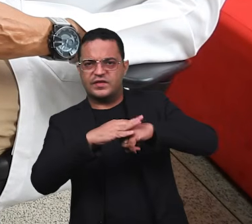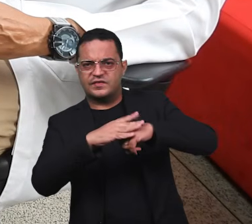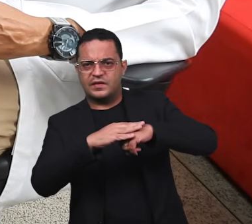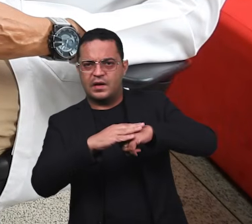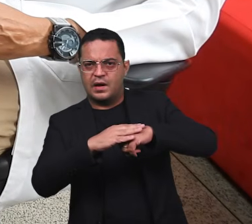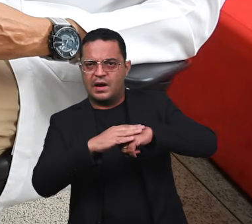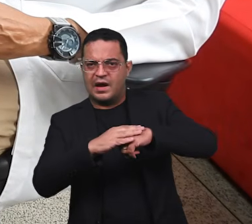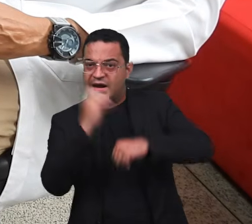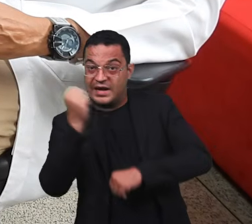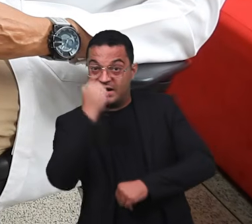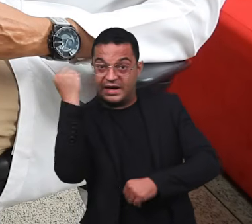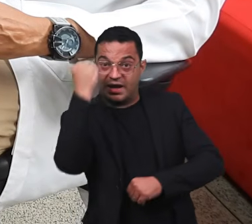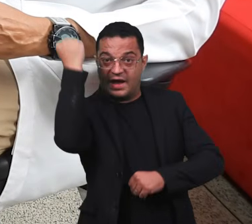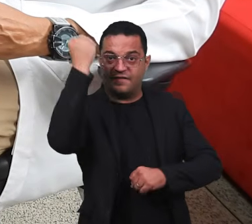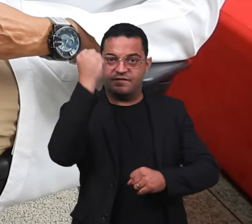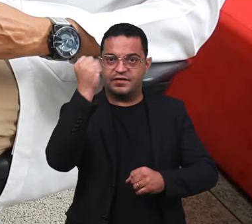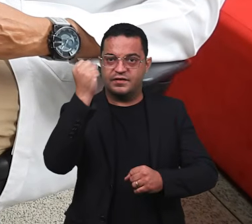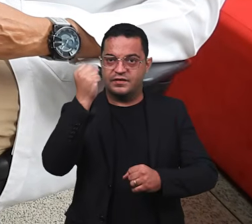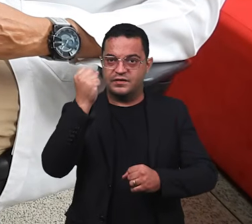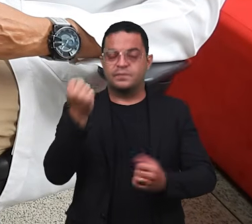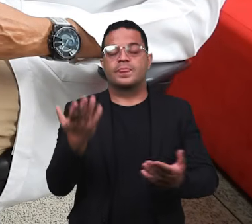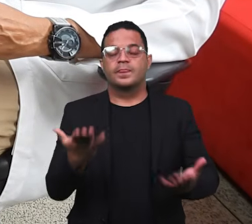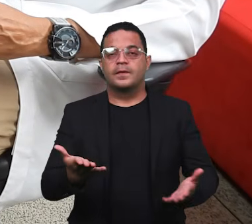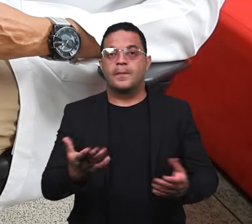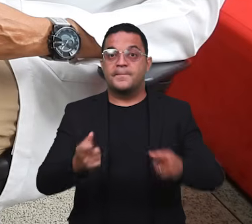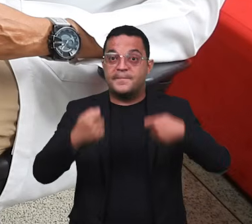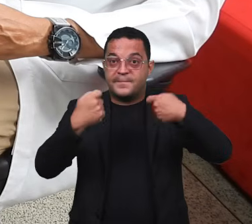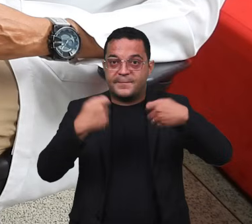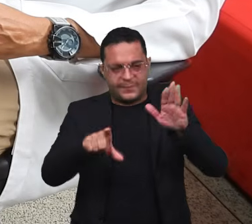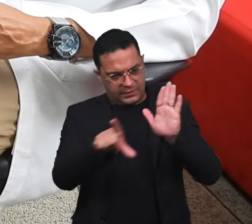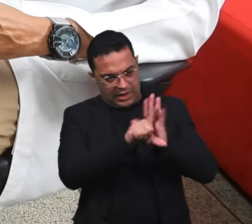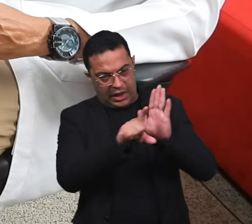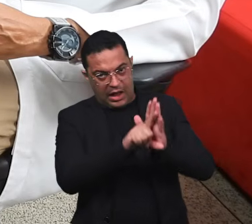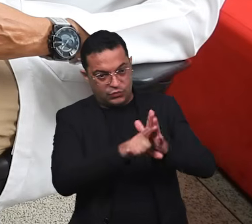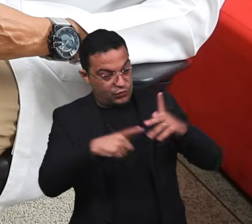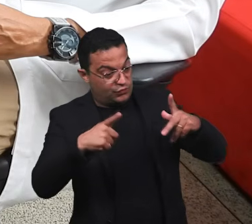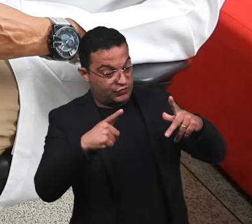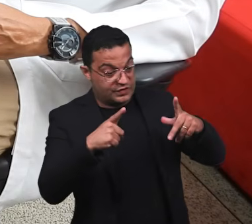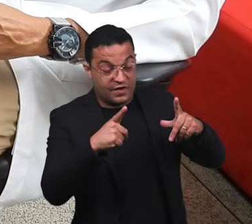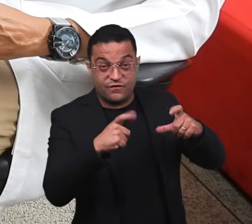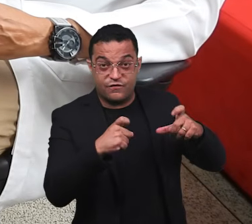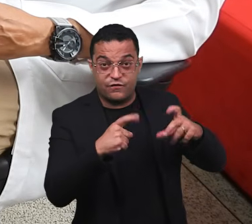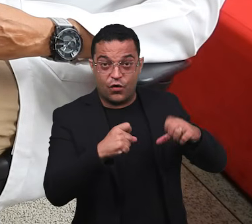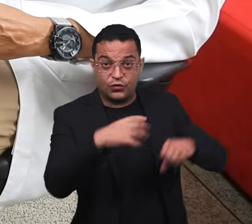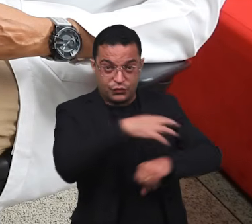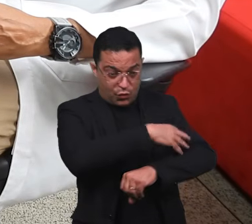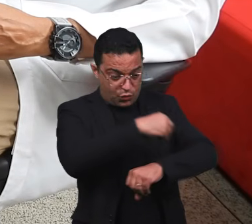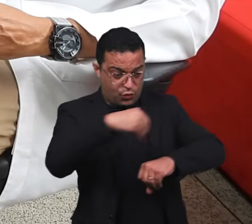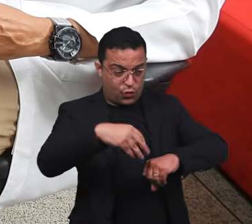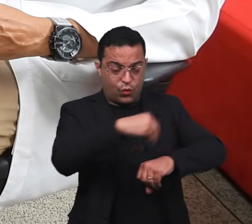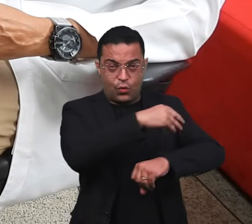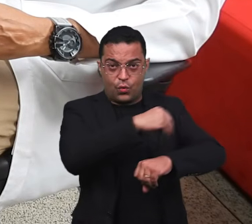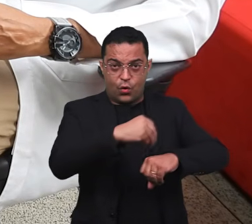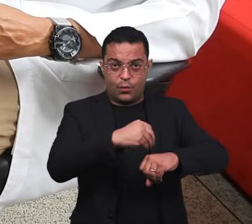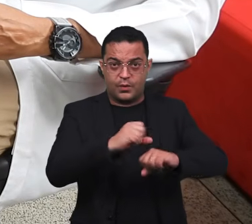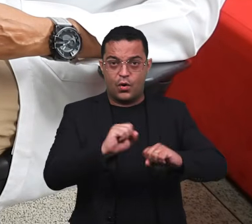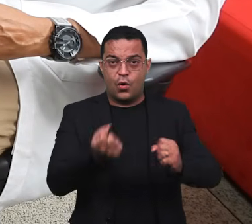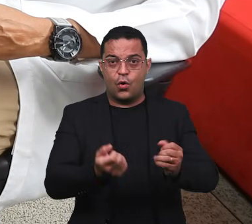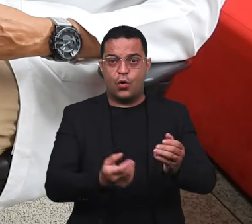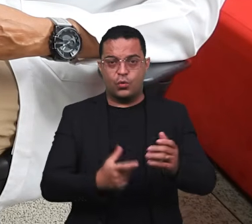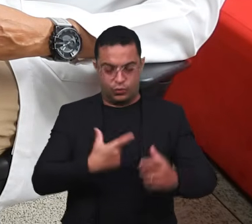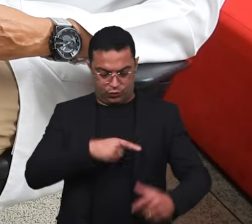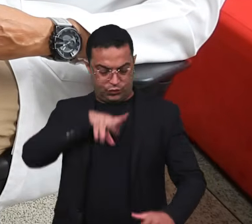um laudo, puxa, tira uma foto, né, tira uma xerox, ou